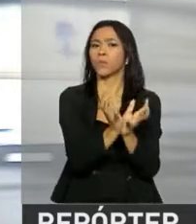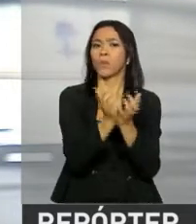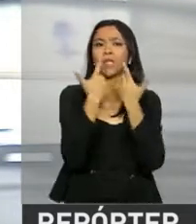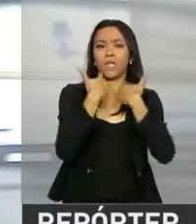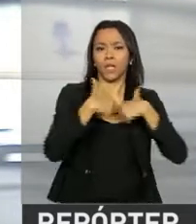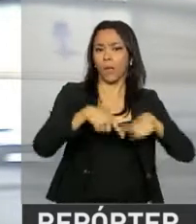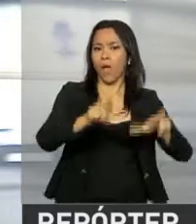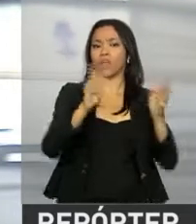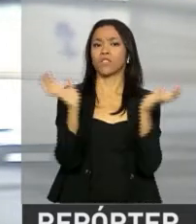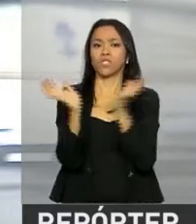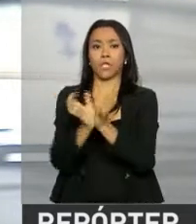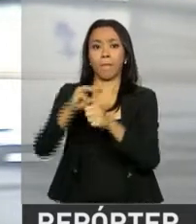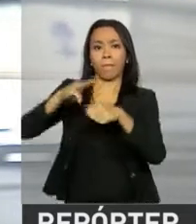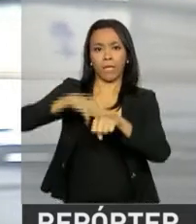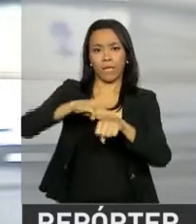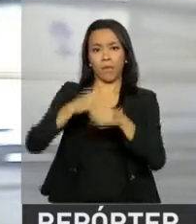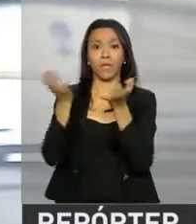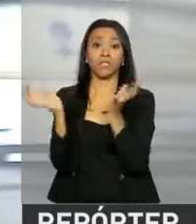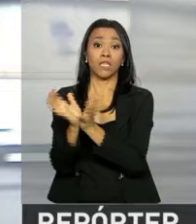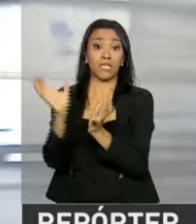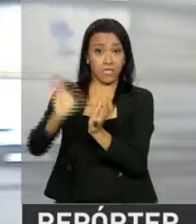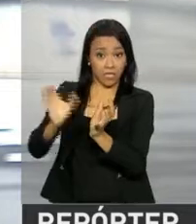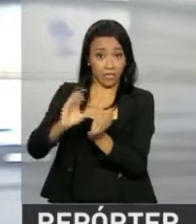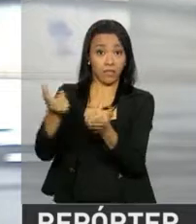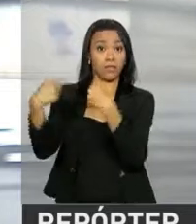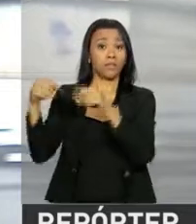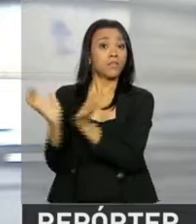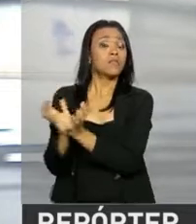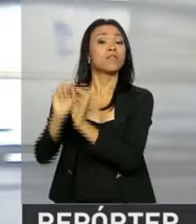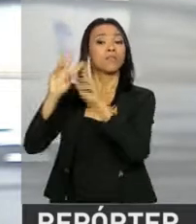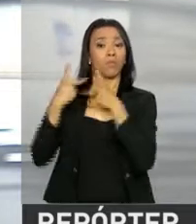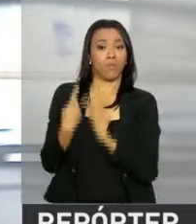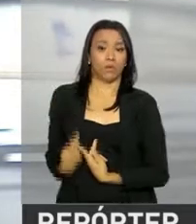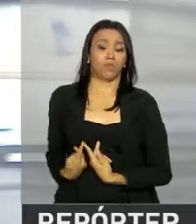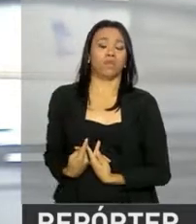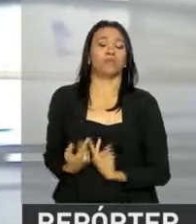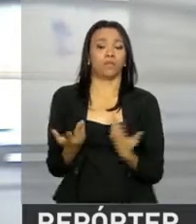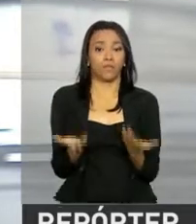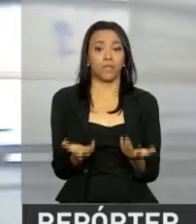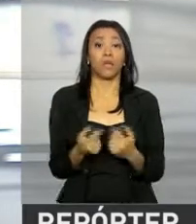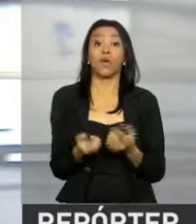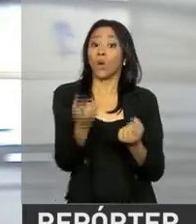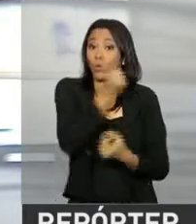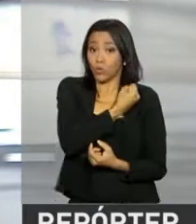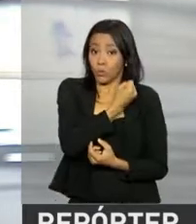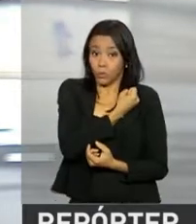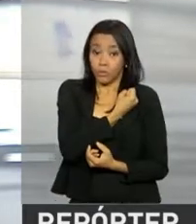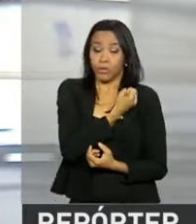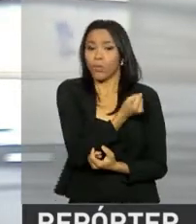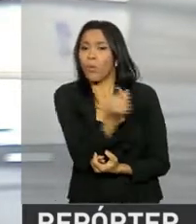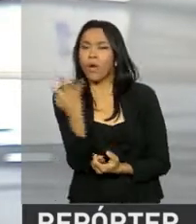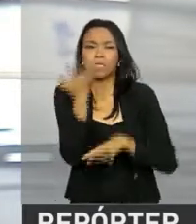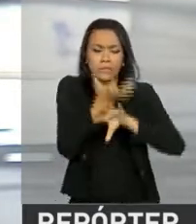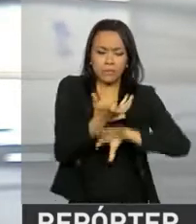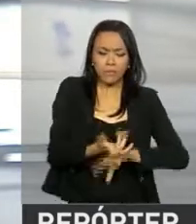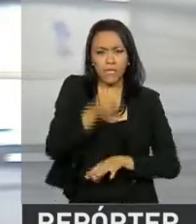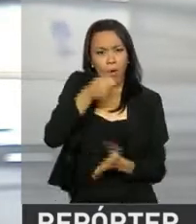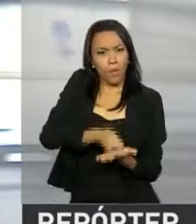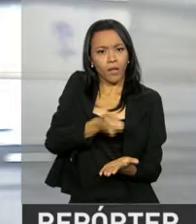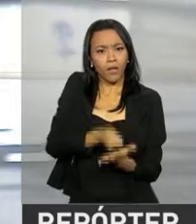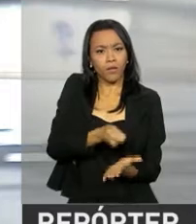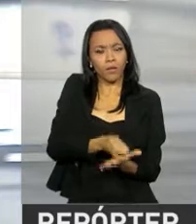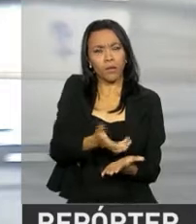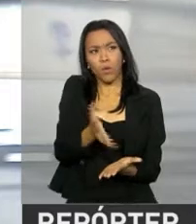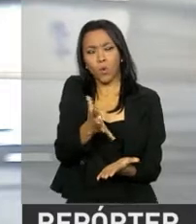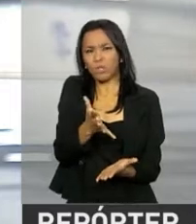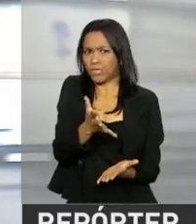linguagens matemática ciências da natureza e ciências humanas o número de disciplinas obrigatórias de que hoje